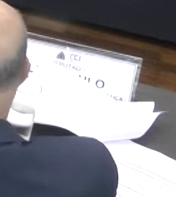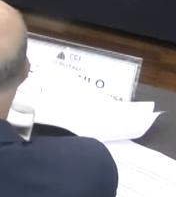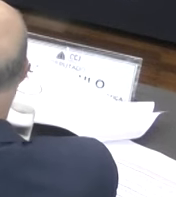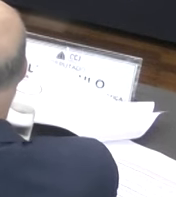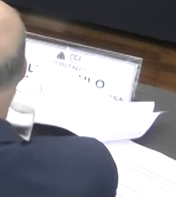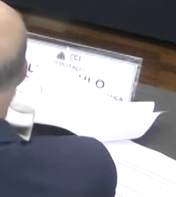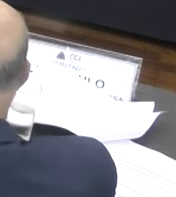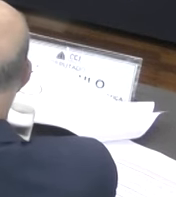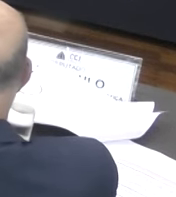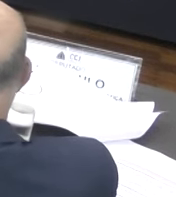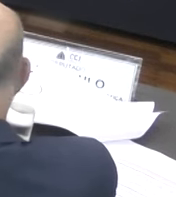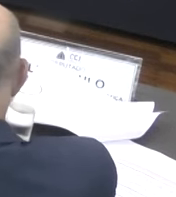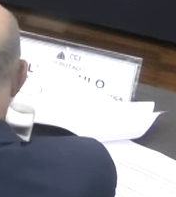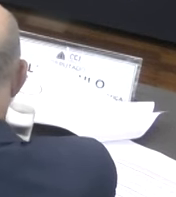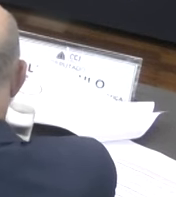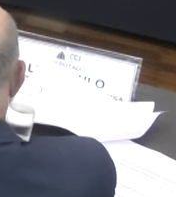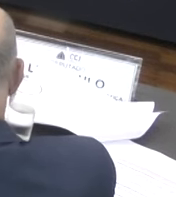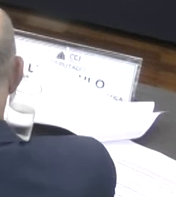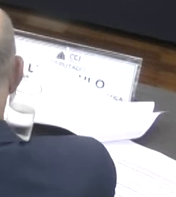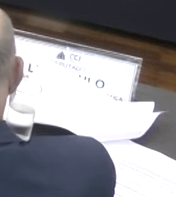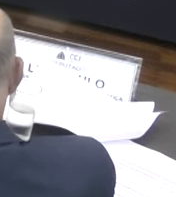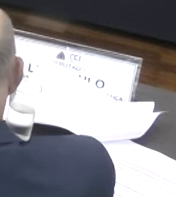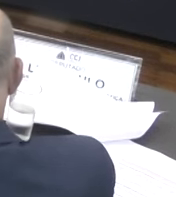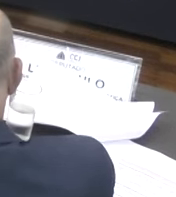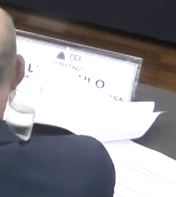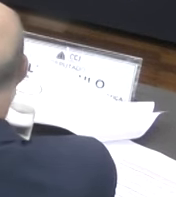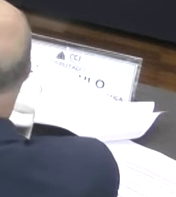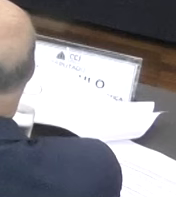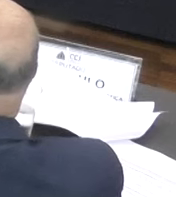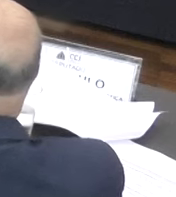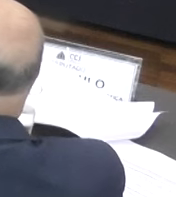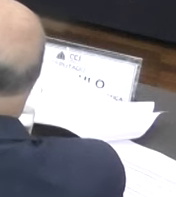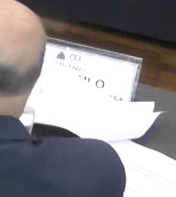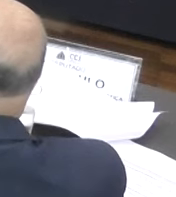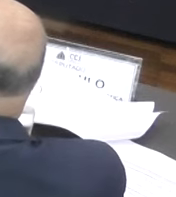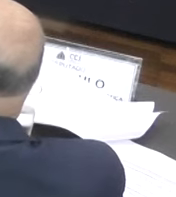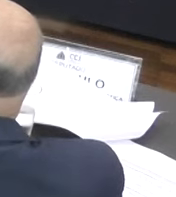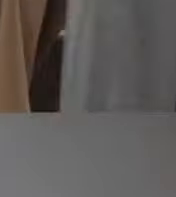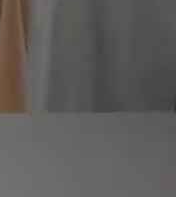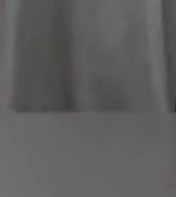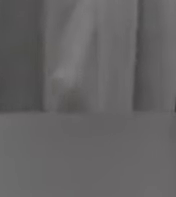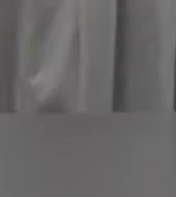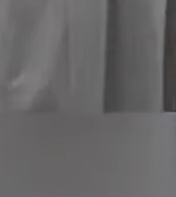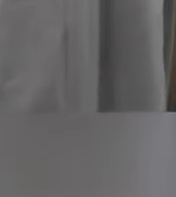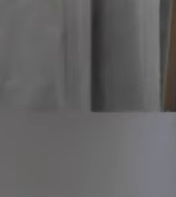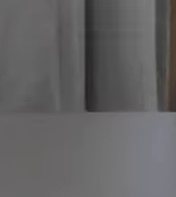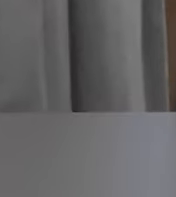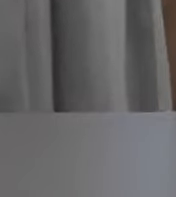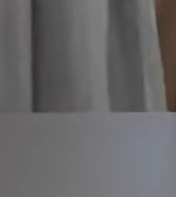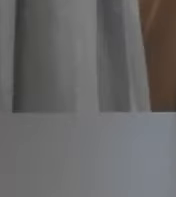Fala alto, né? Porque o etarismo só pode ser empreendedor se ser jovem.